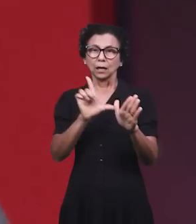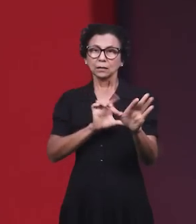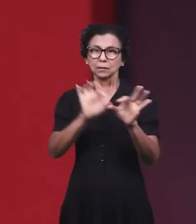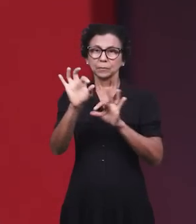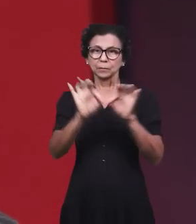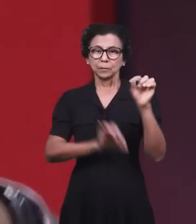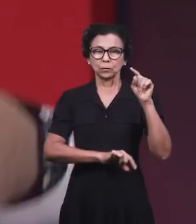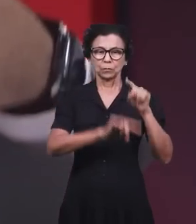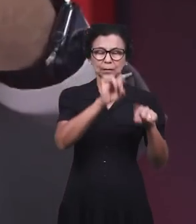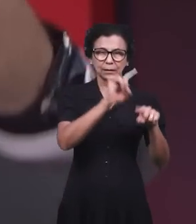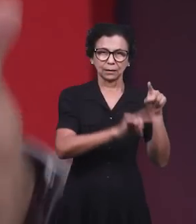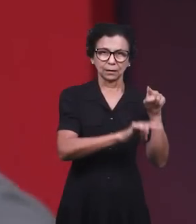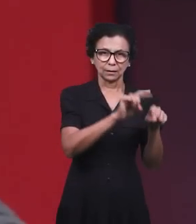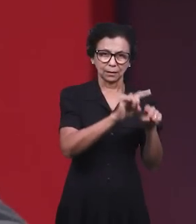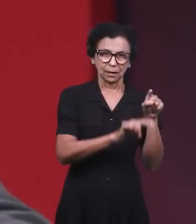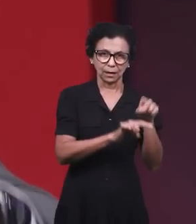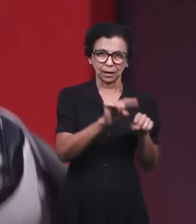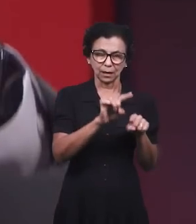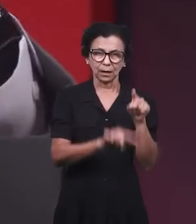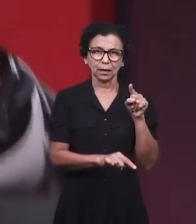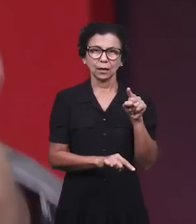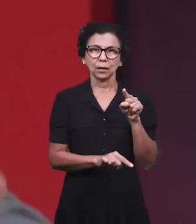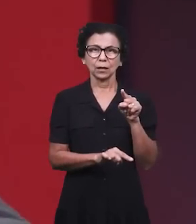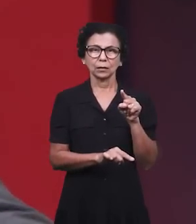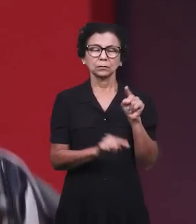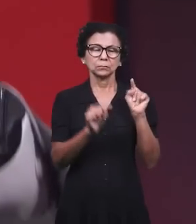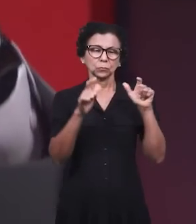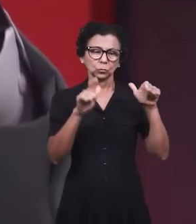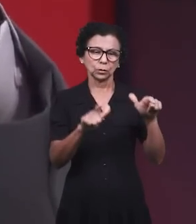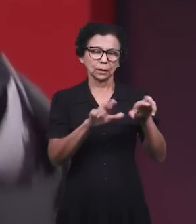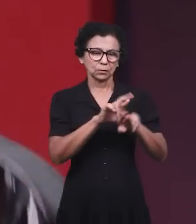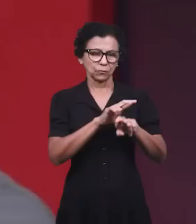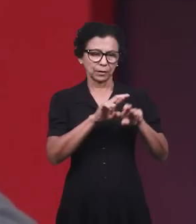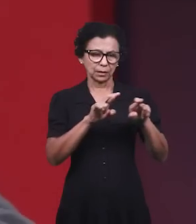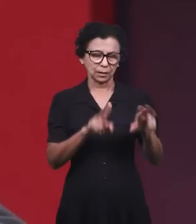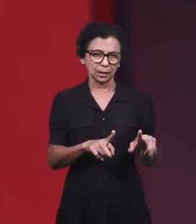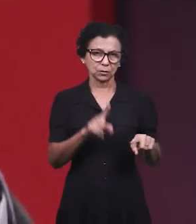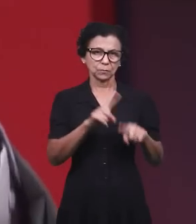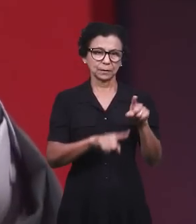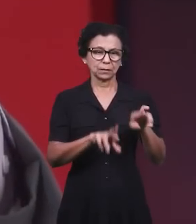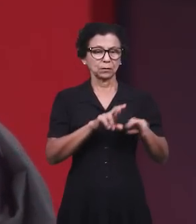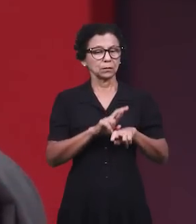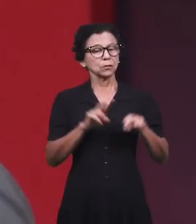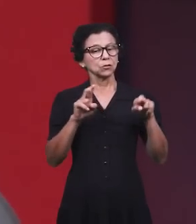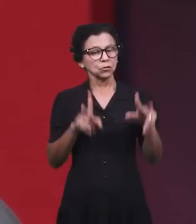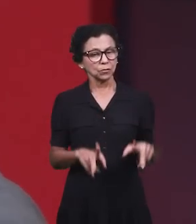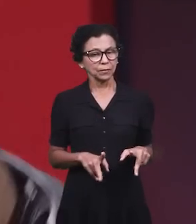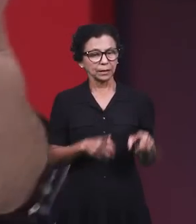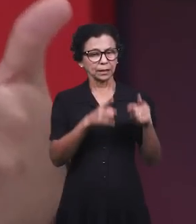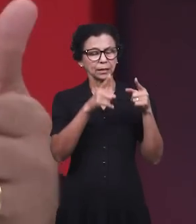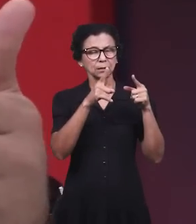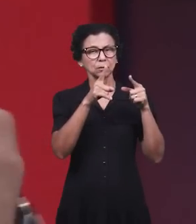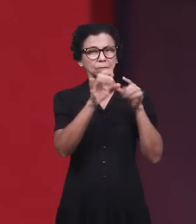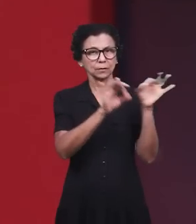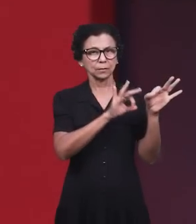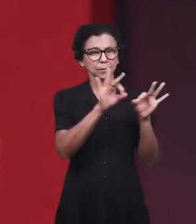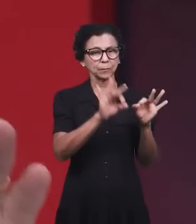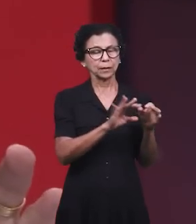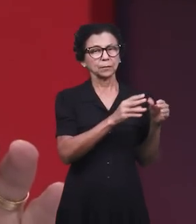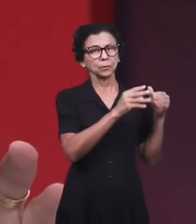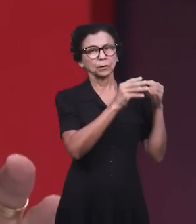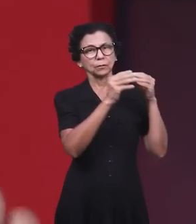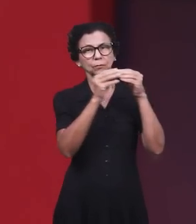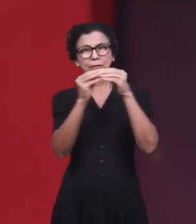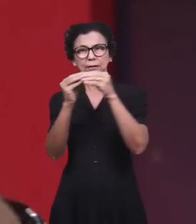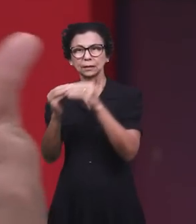da obra, né? Então você fabrica a peça em um local diferente, com material diferente, e você leva para a obra para apenas